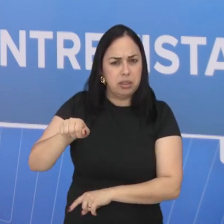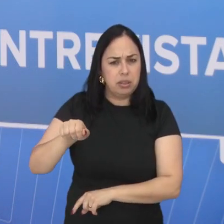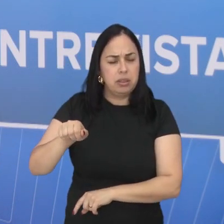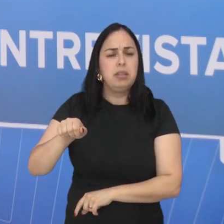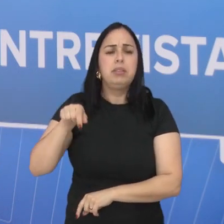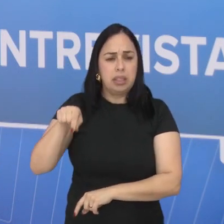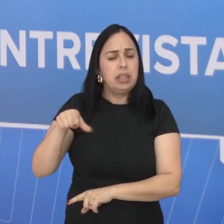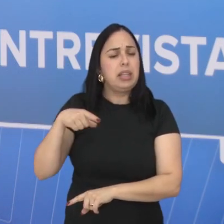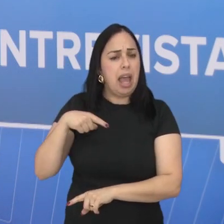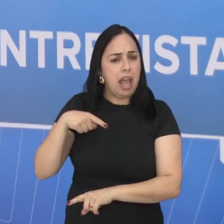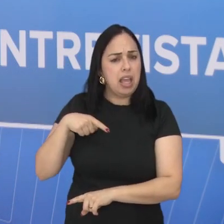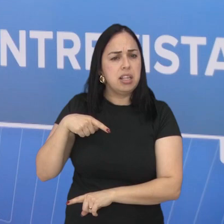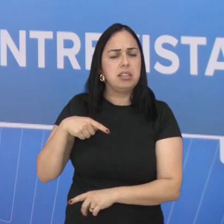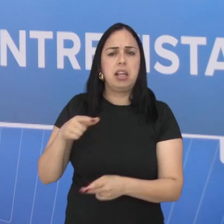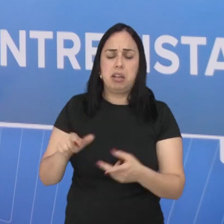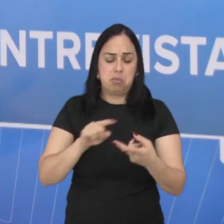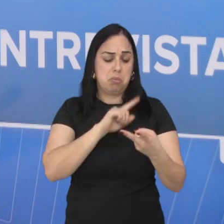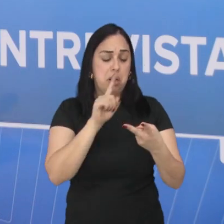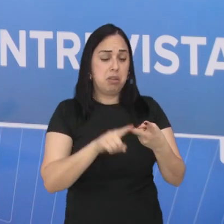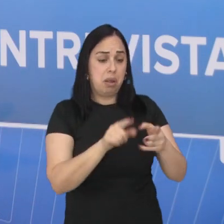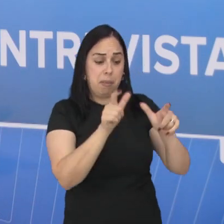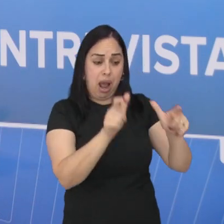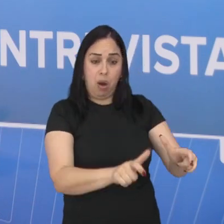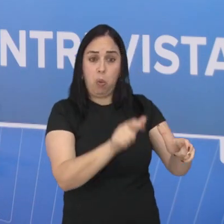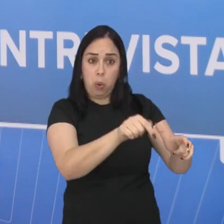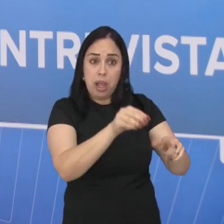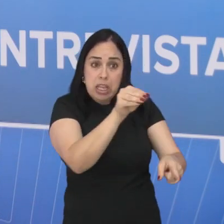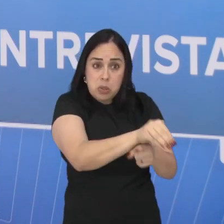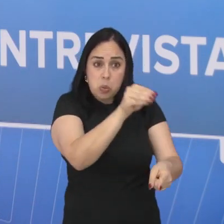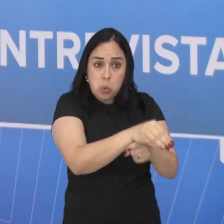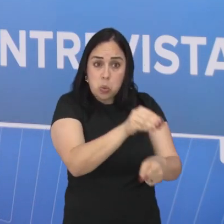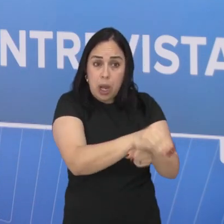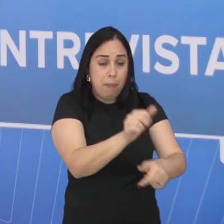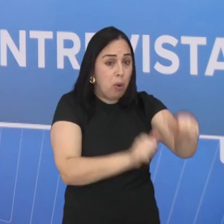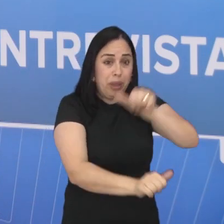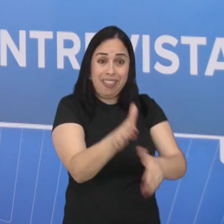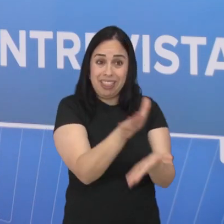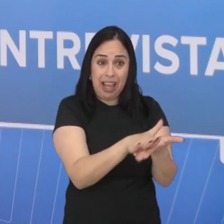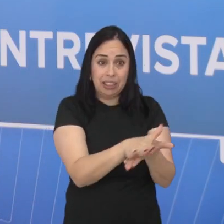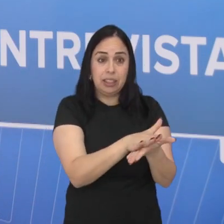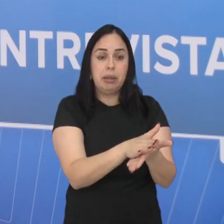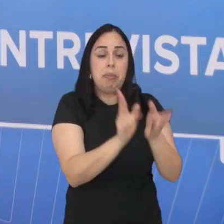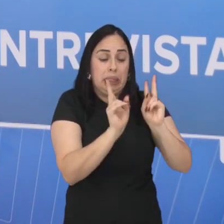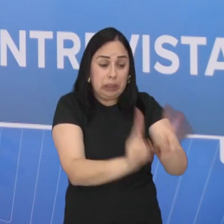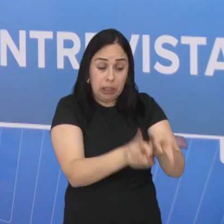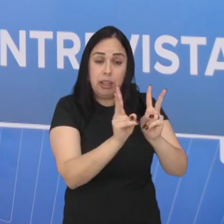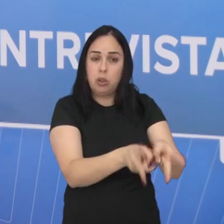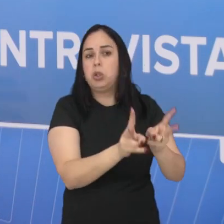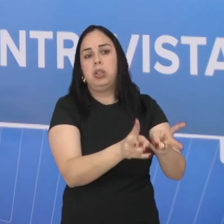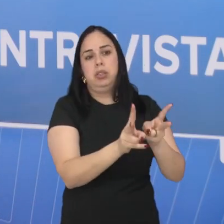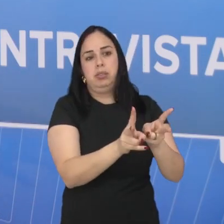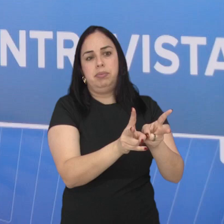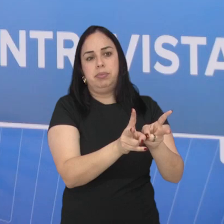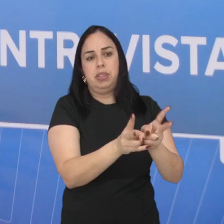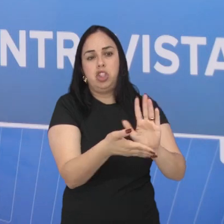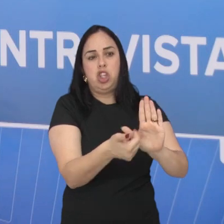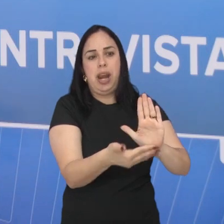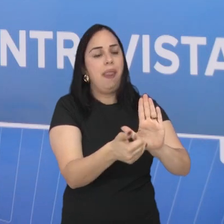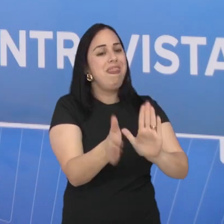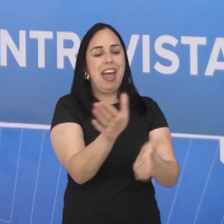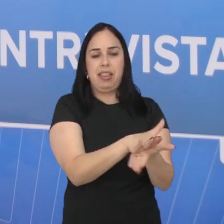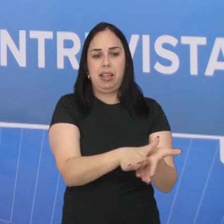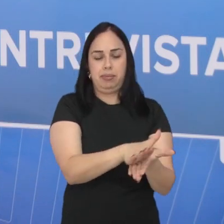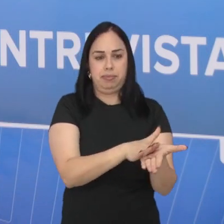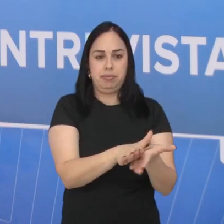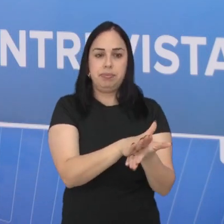Husk, né? Enfim, já as áreas de preservação permanente seriam áreas que devem ser mantidas da forma como estão e, na medida